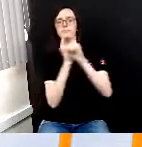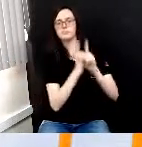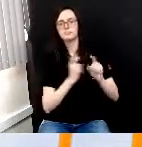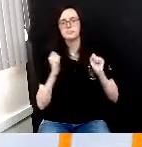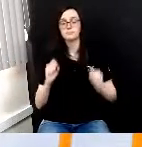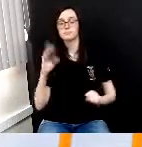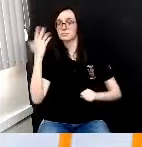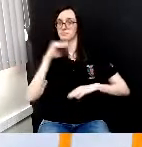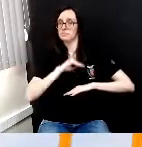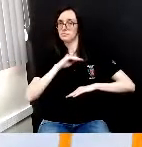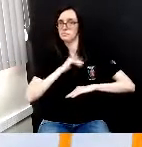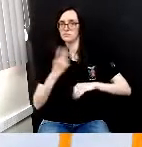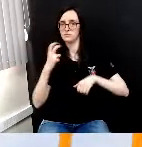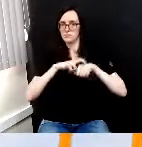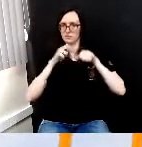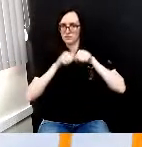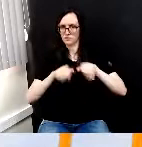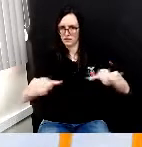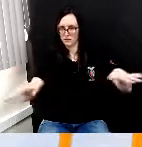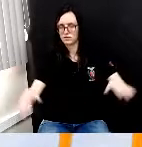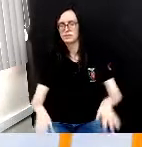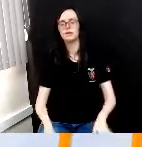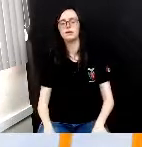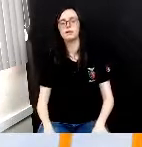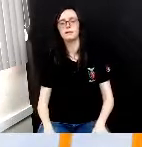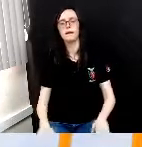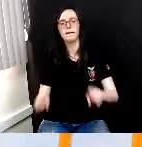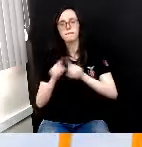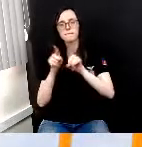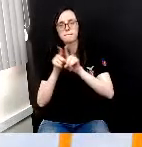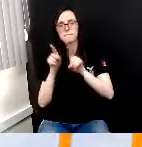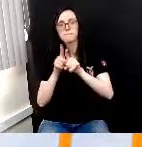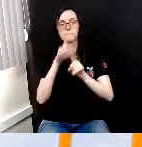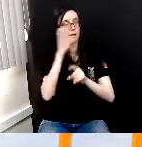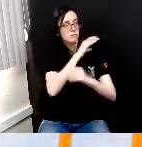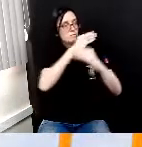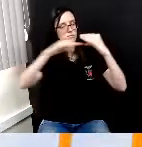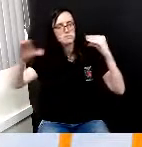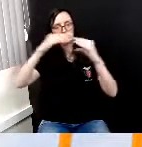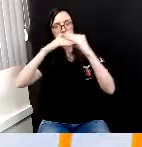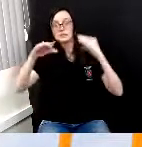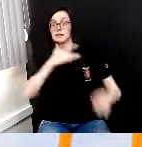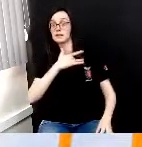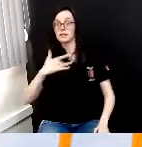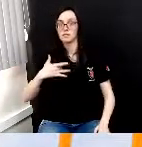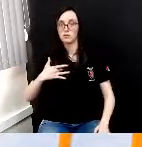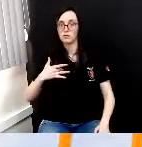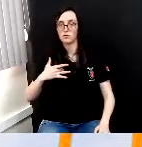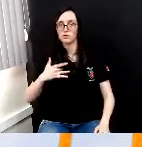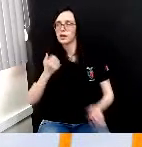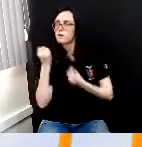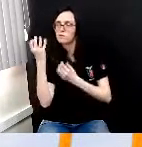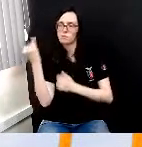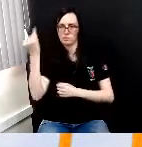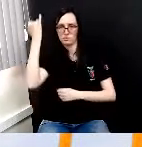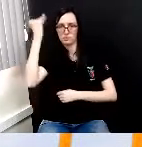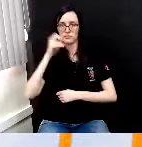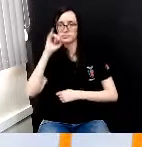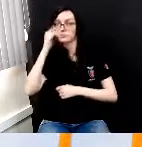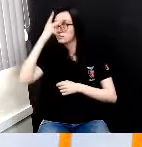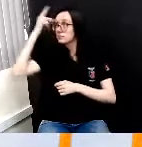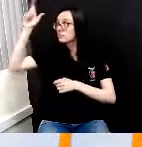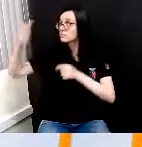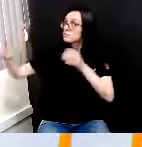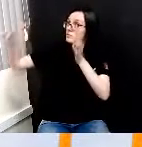possíveis casos de coronavírus e notificação aos serviços de saúde, orientação para as pessoas que chegam com alguma